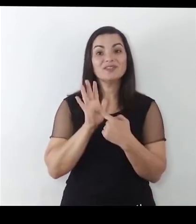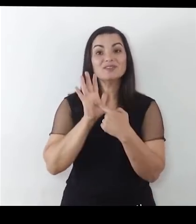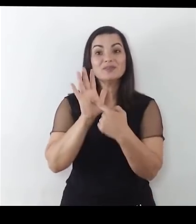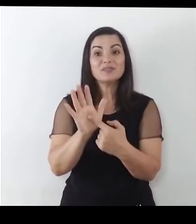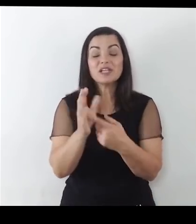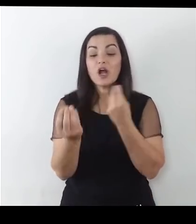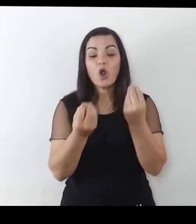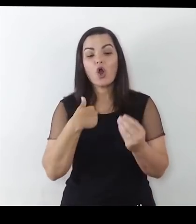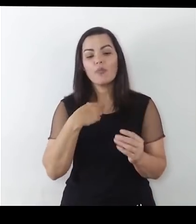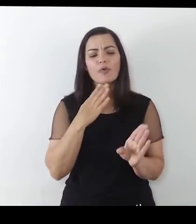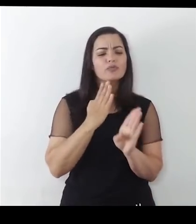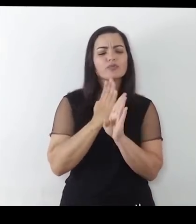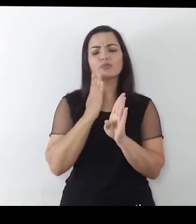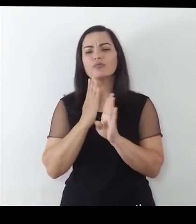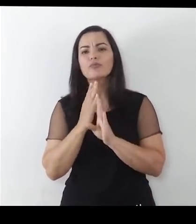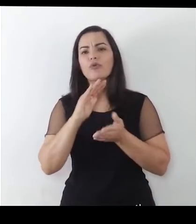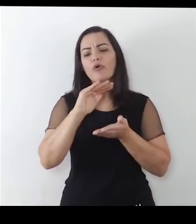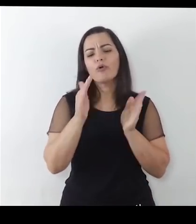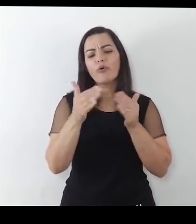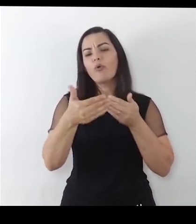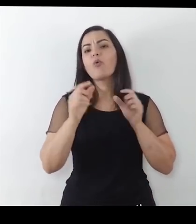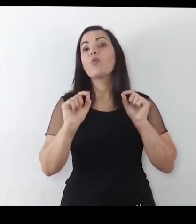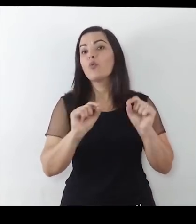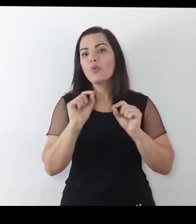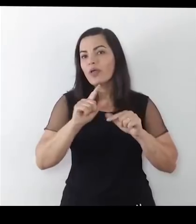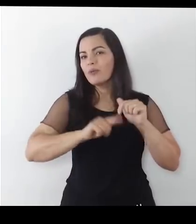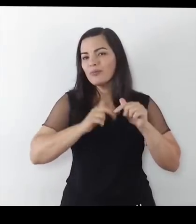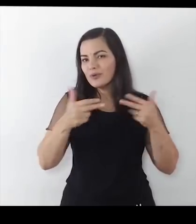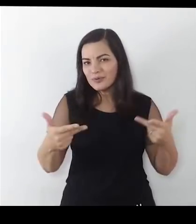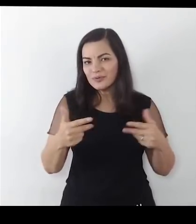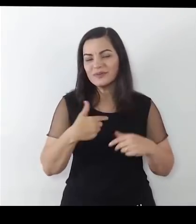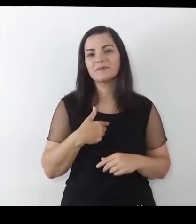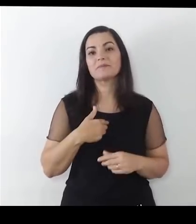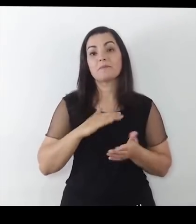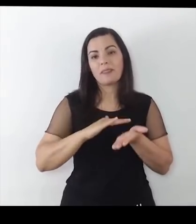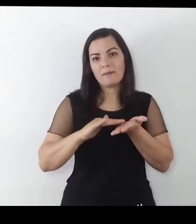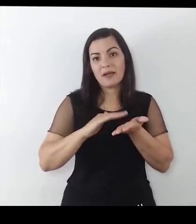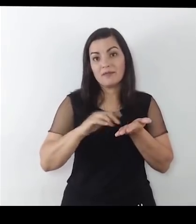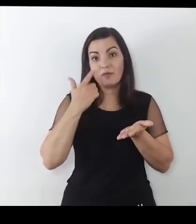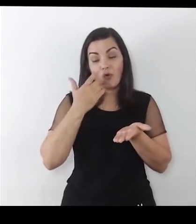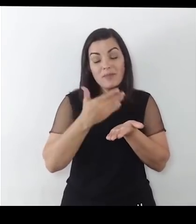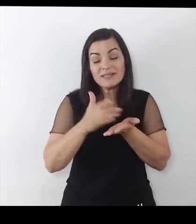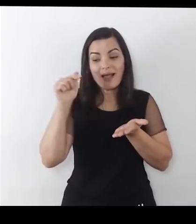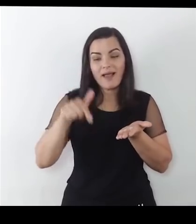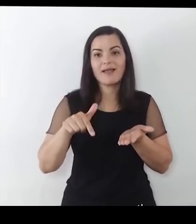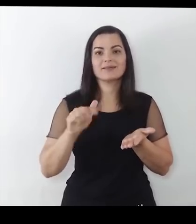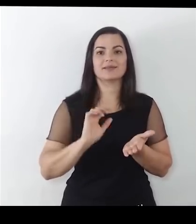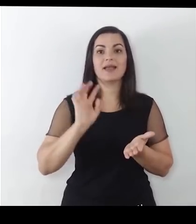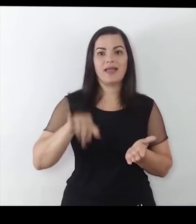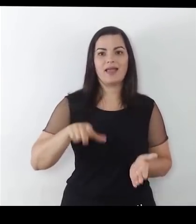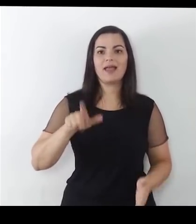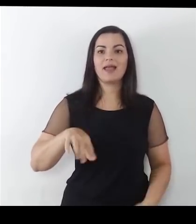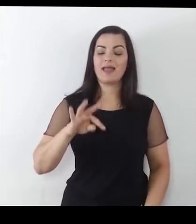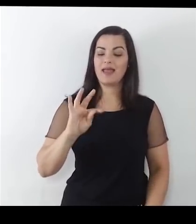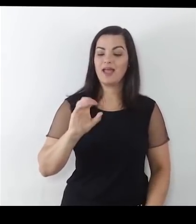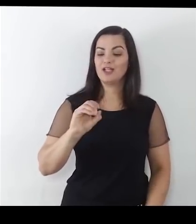criança enfraquecido e aí ela pode ser submetida a um quadro de